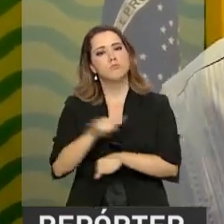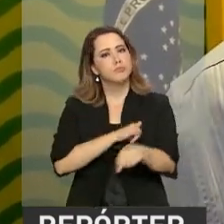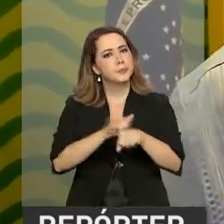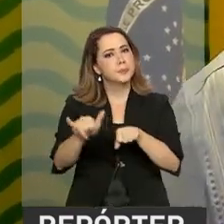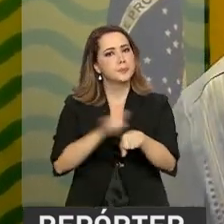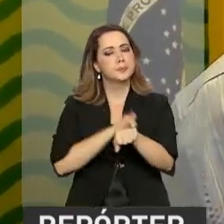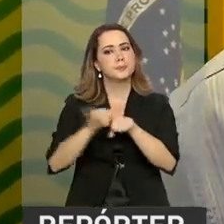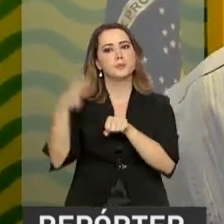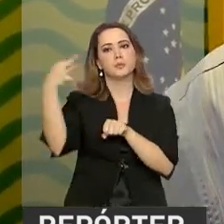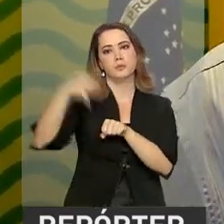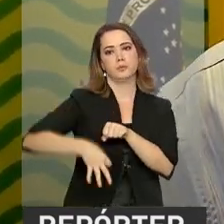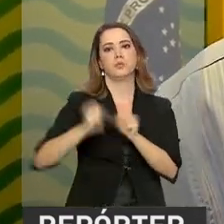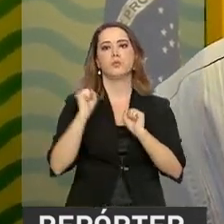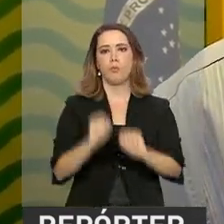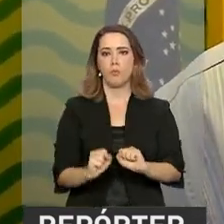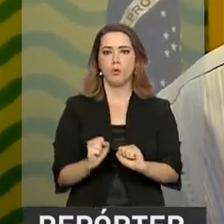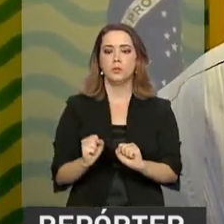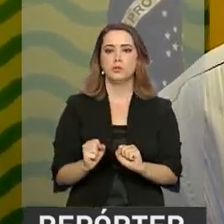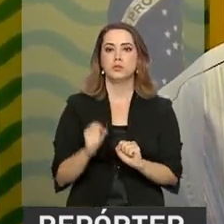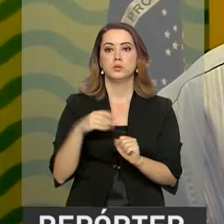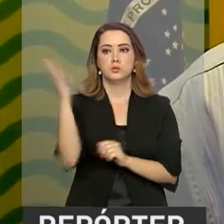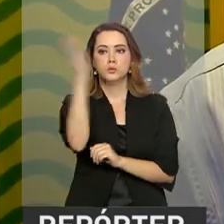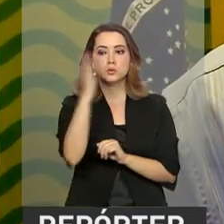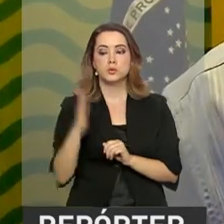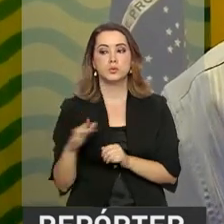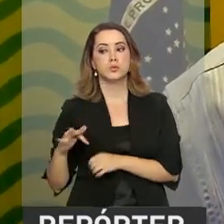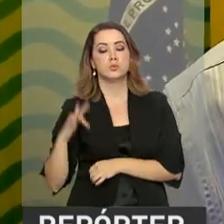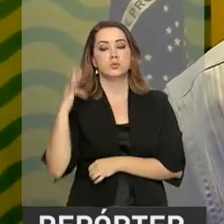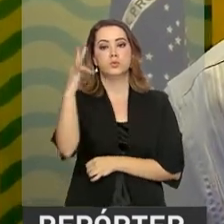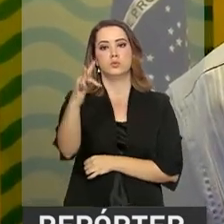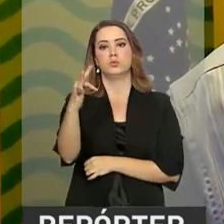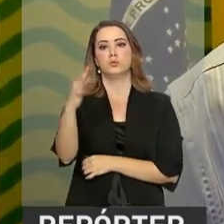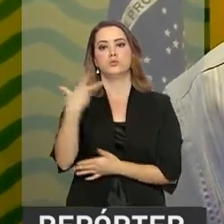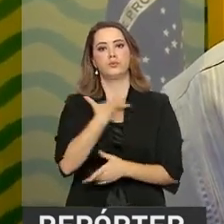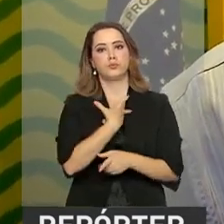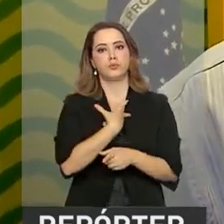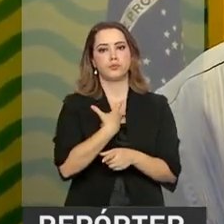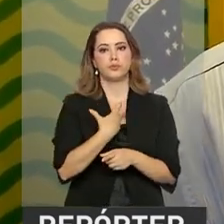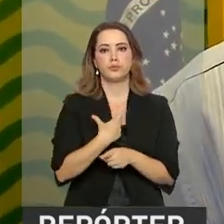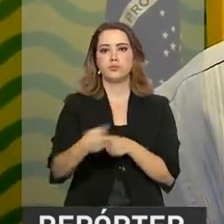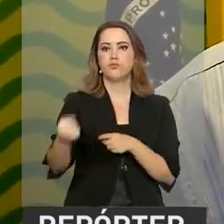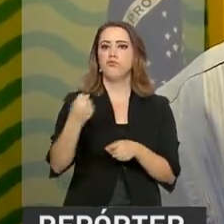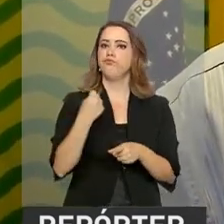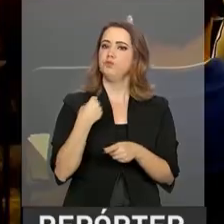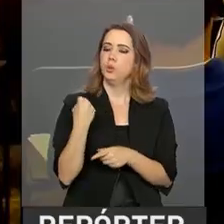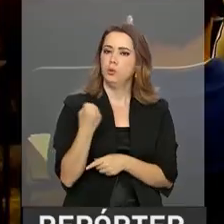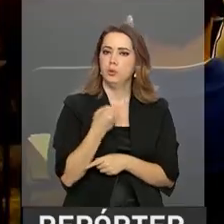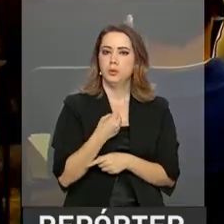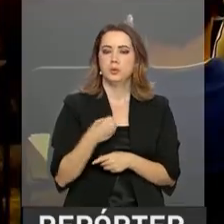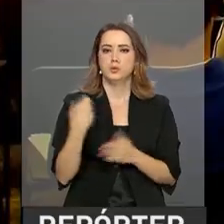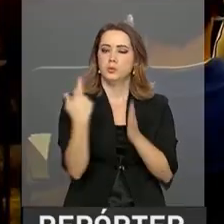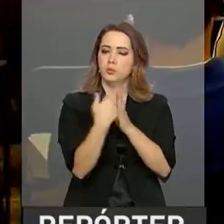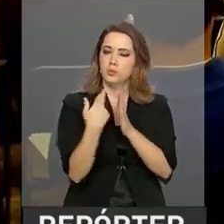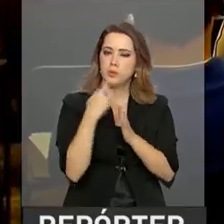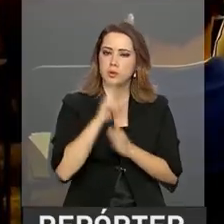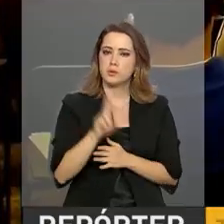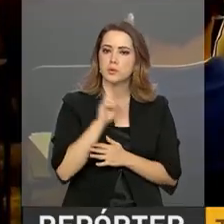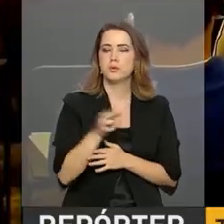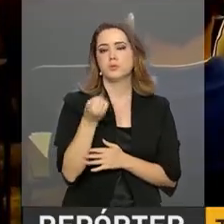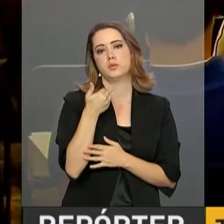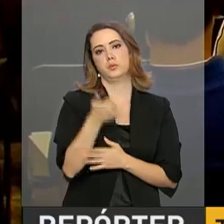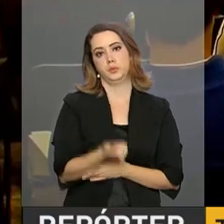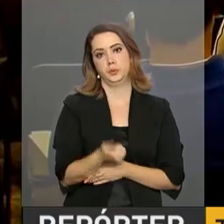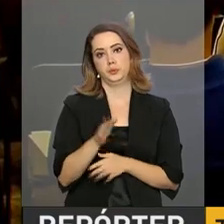que possam possibilitar o Brasil no futuro alcançar grandes resultados. A Casa dos Treinadores é